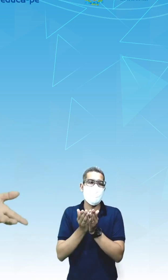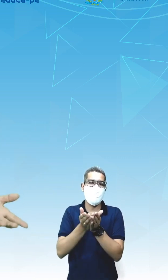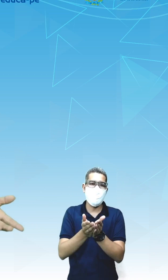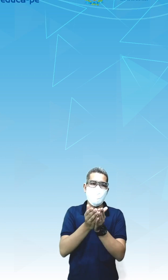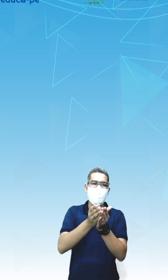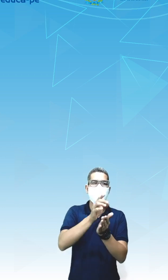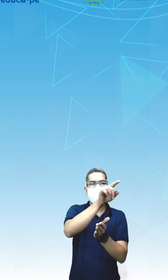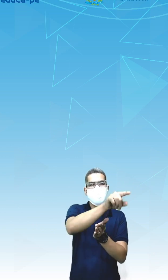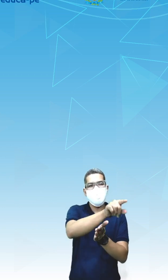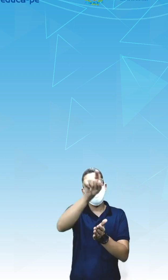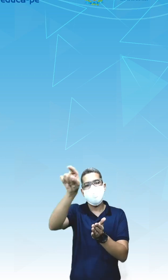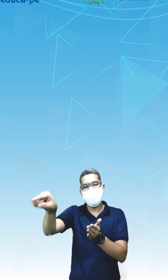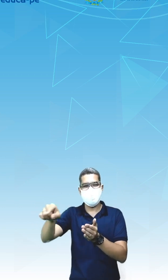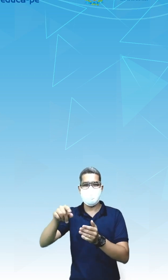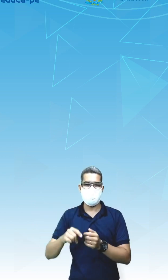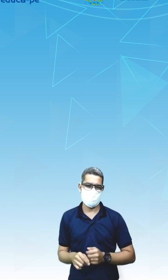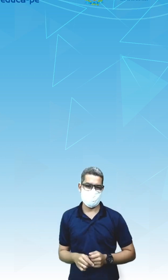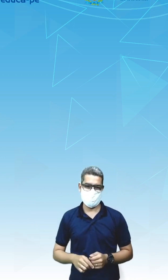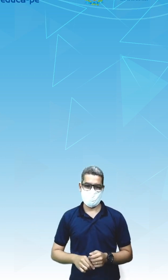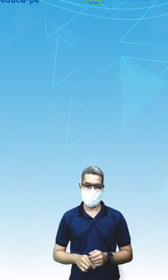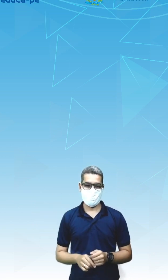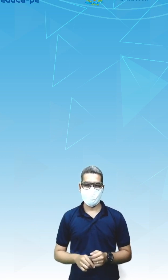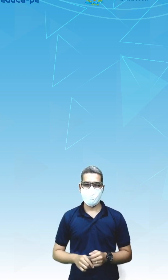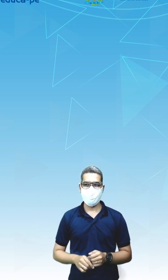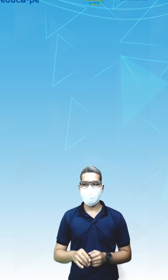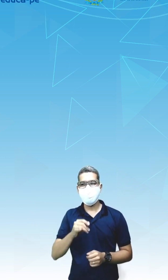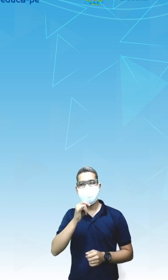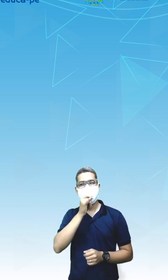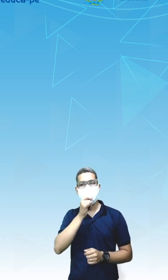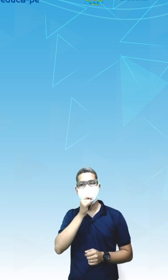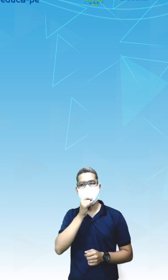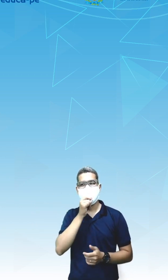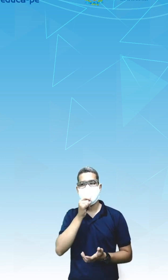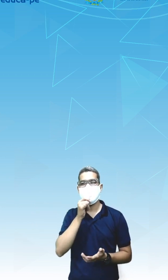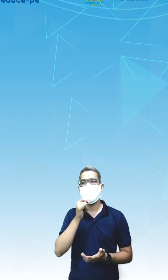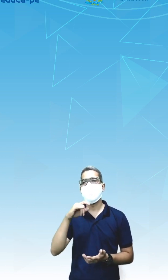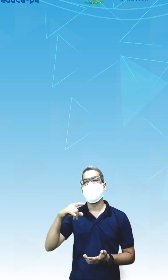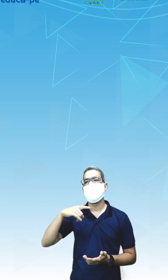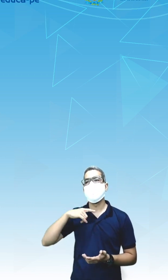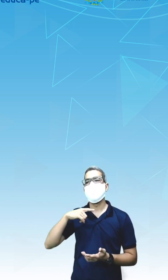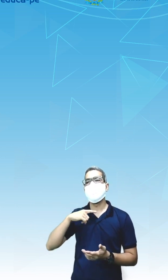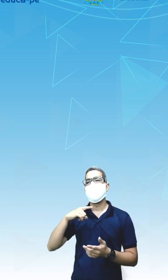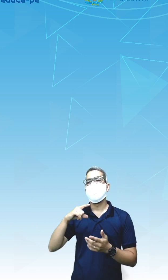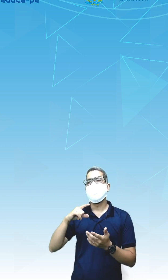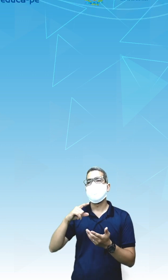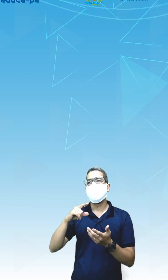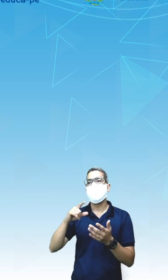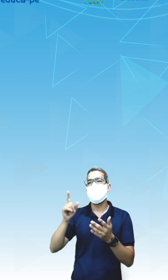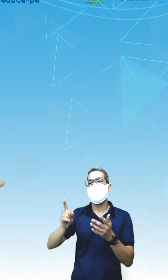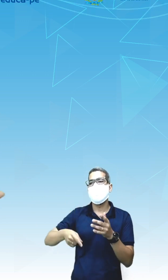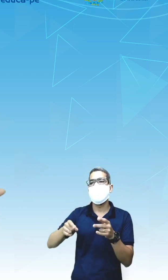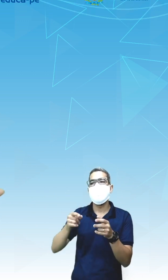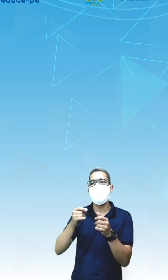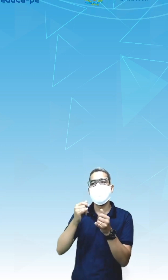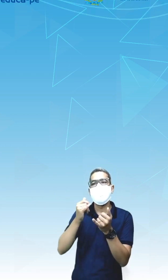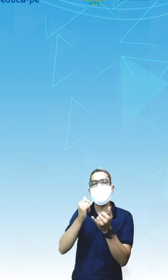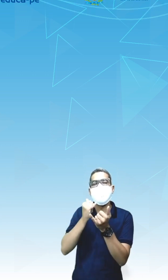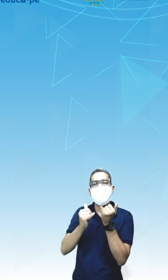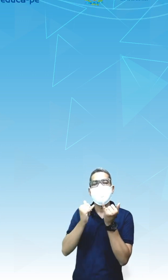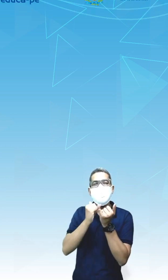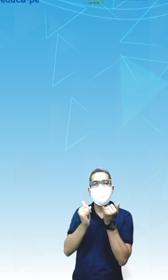tá bom? Por exemplo, sua relação inicial com o vento e o seu aspecto, semelhante a